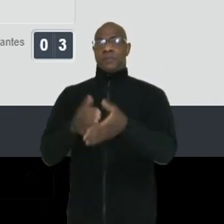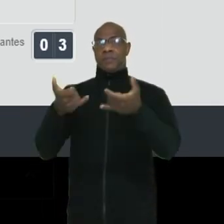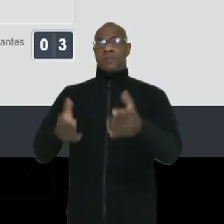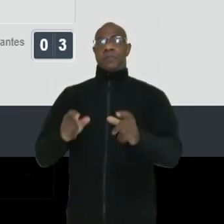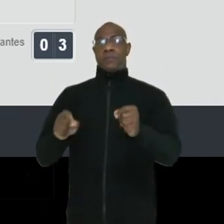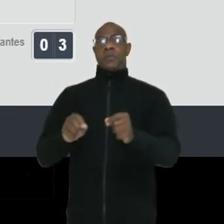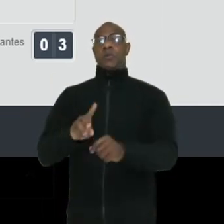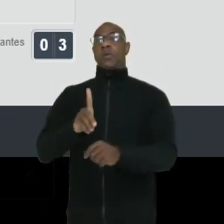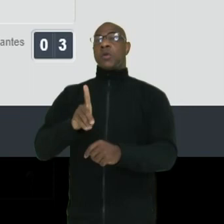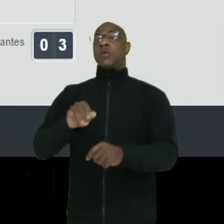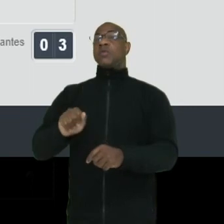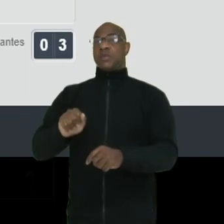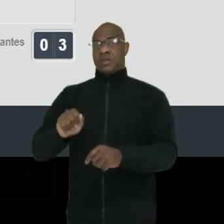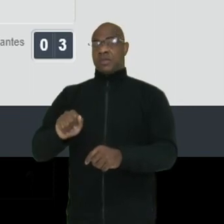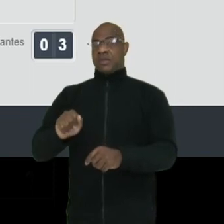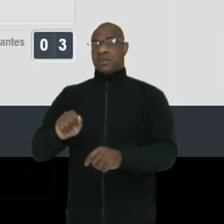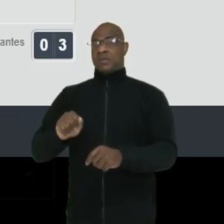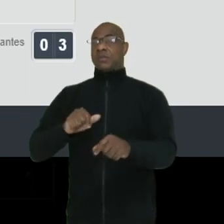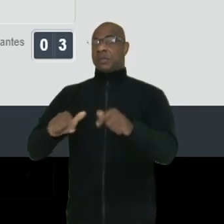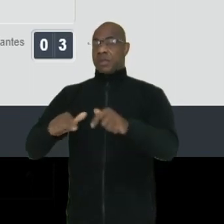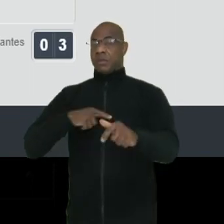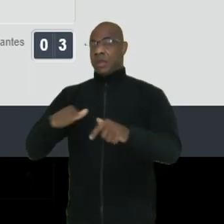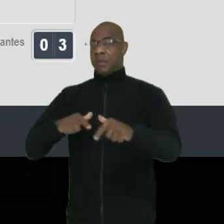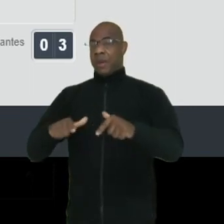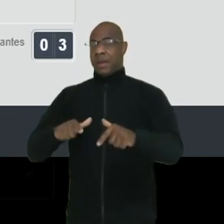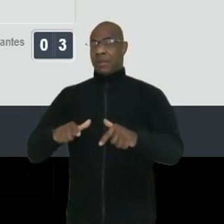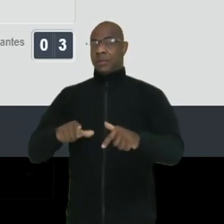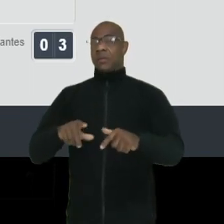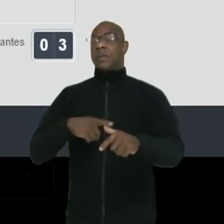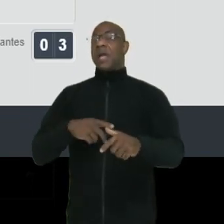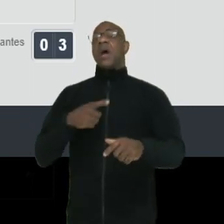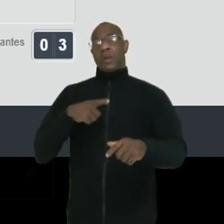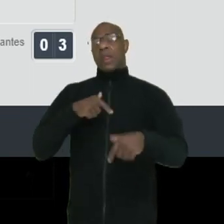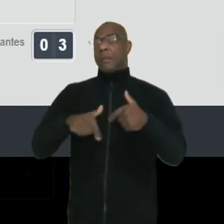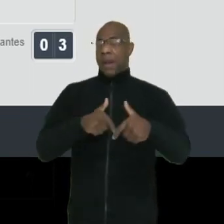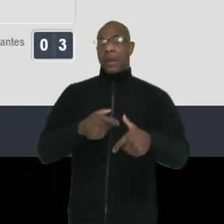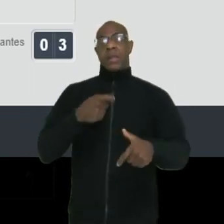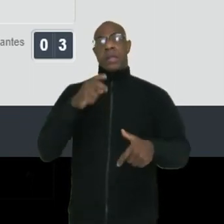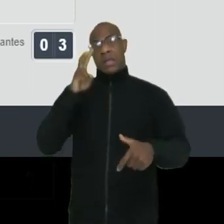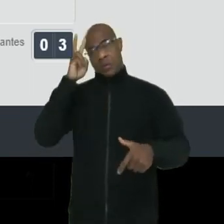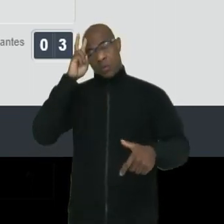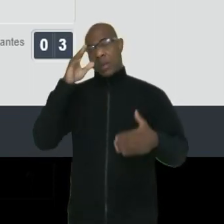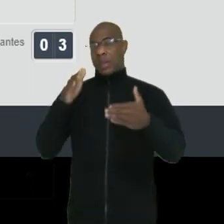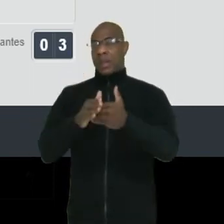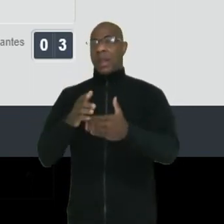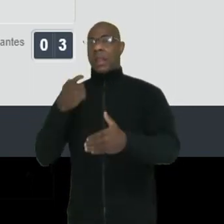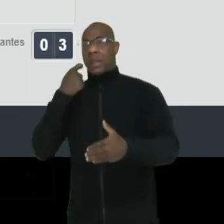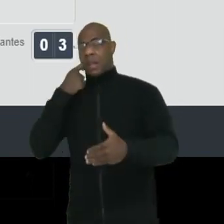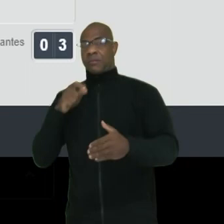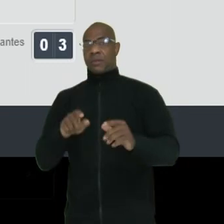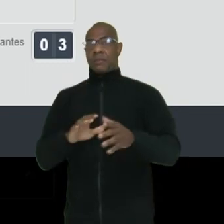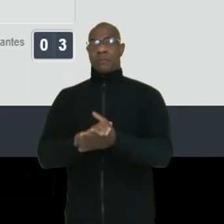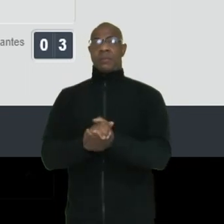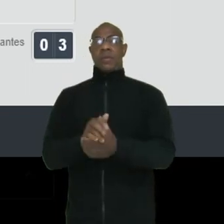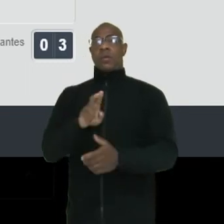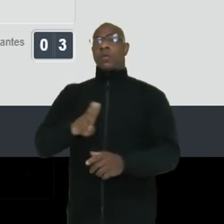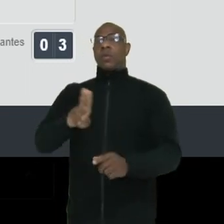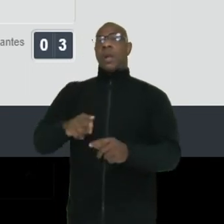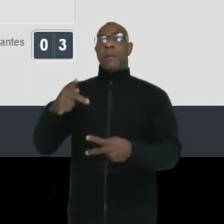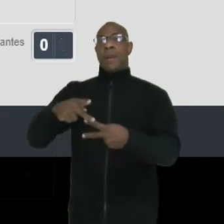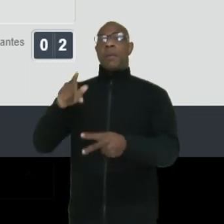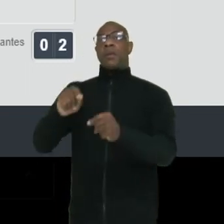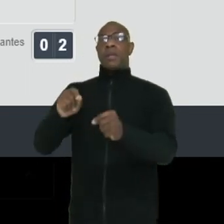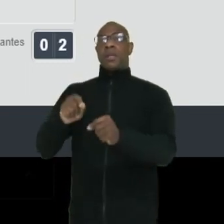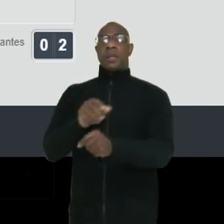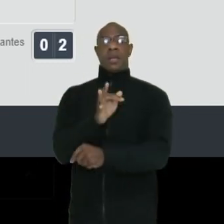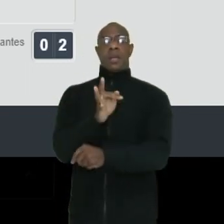os dias em que eu trabalho, de segunda a sexta. Nesse caso, nós utilizamos então a preposição